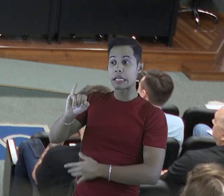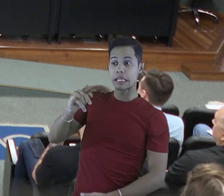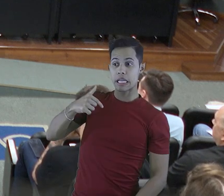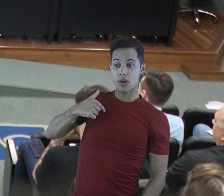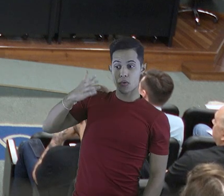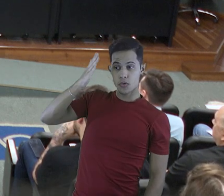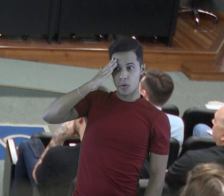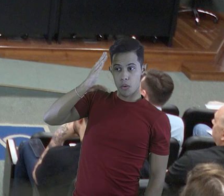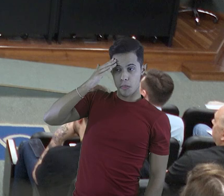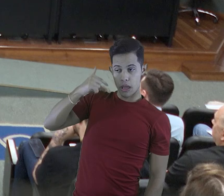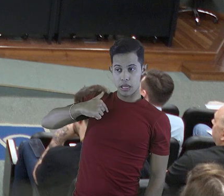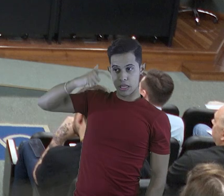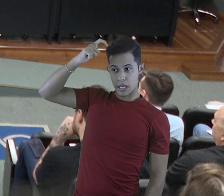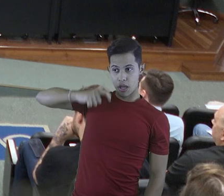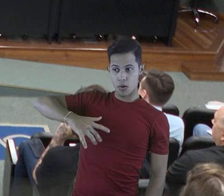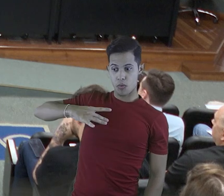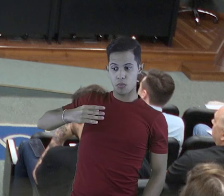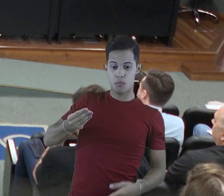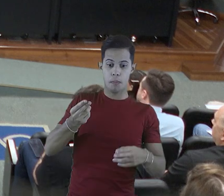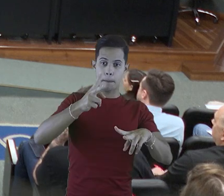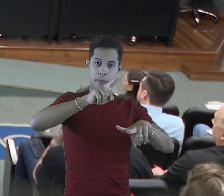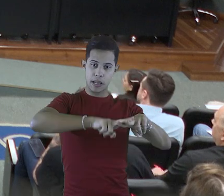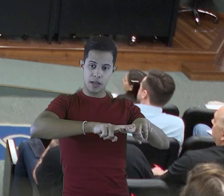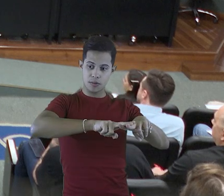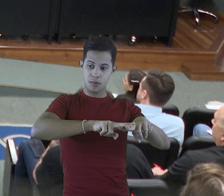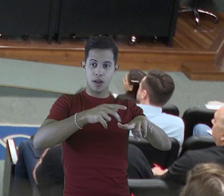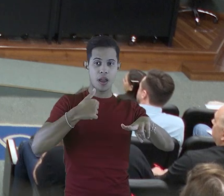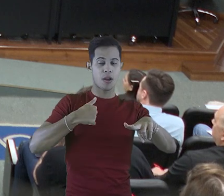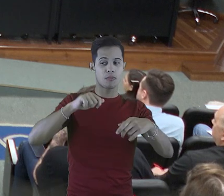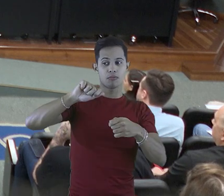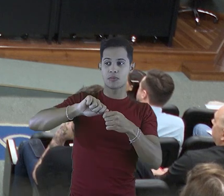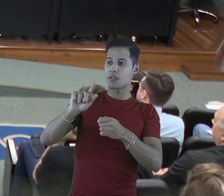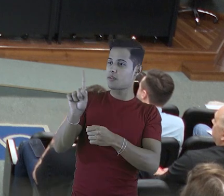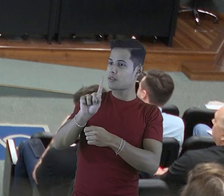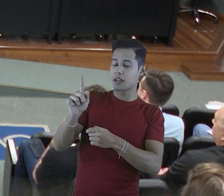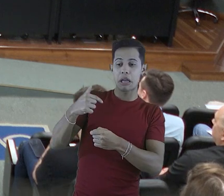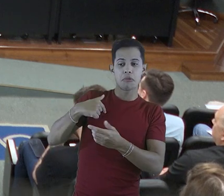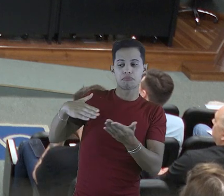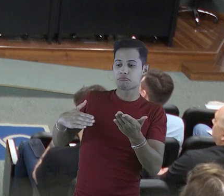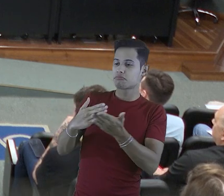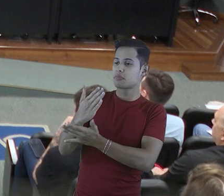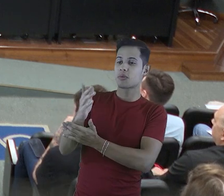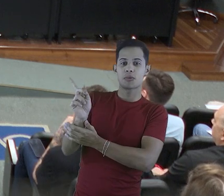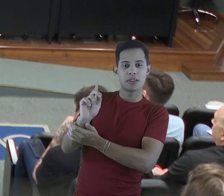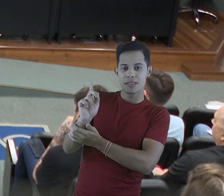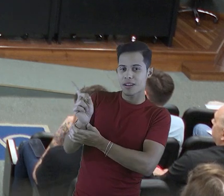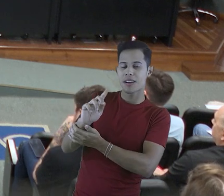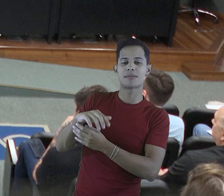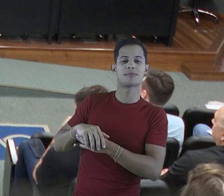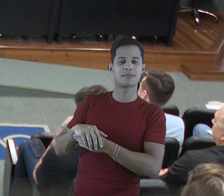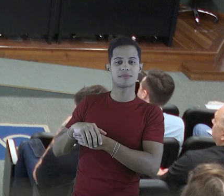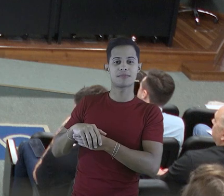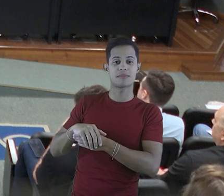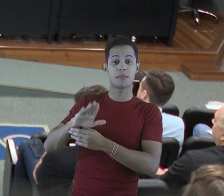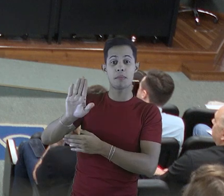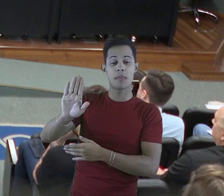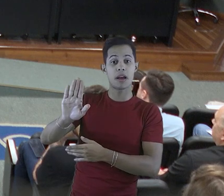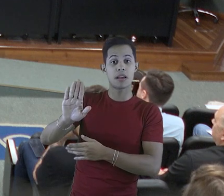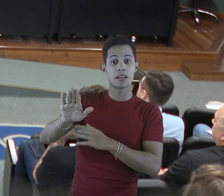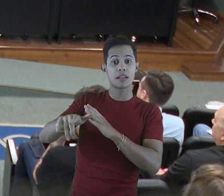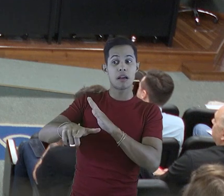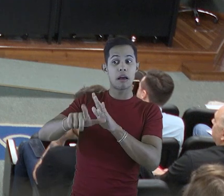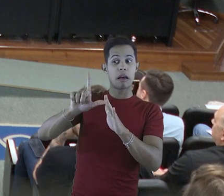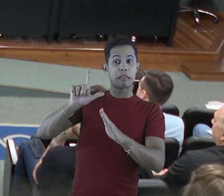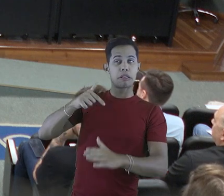soubesse que eu ia ficar preso, eu não tinha feito, eu não tinha autorizado. Mas ele não